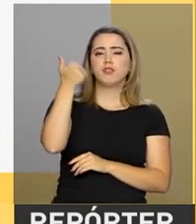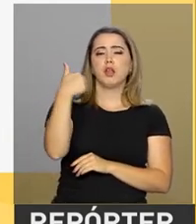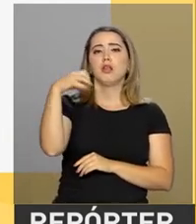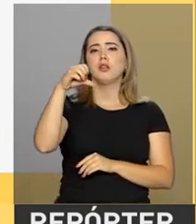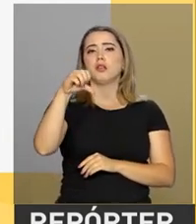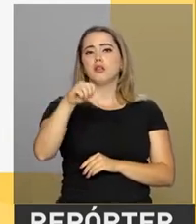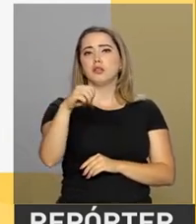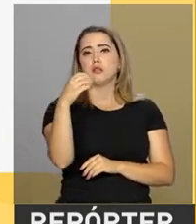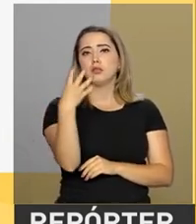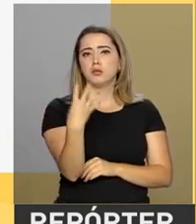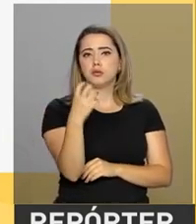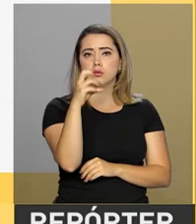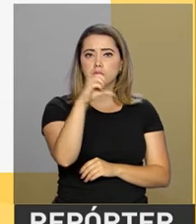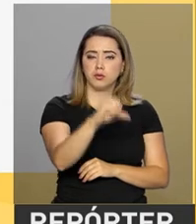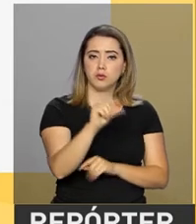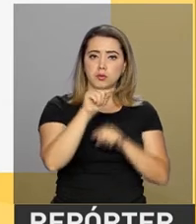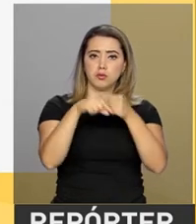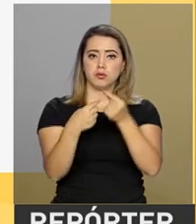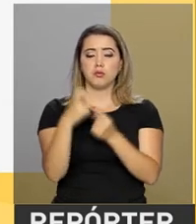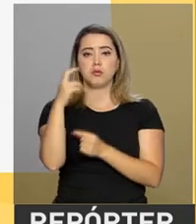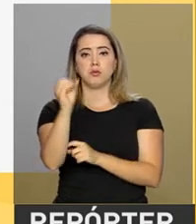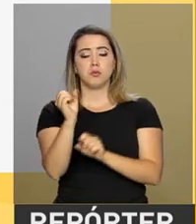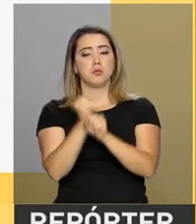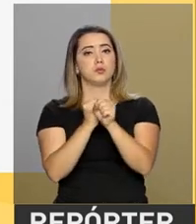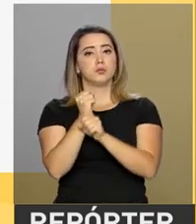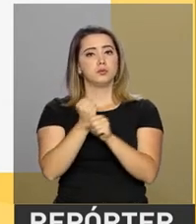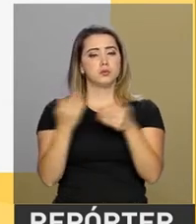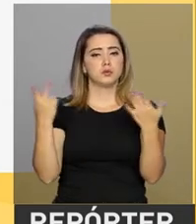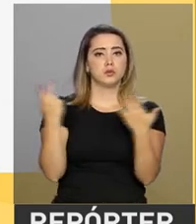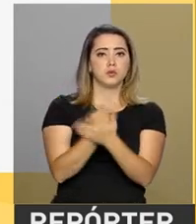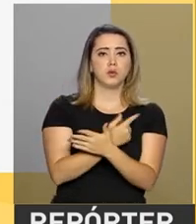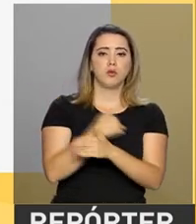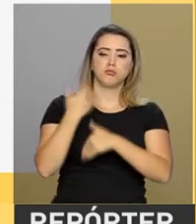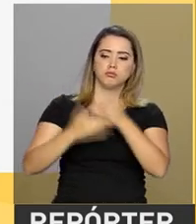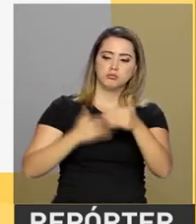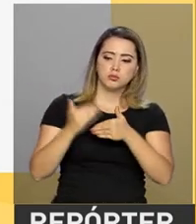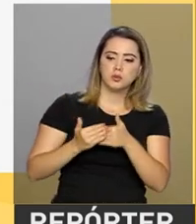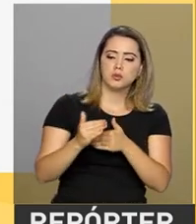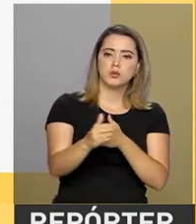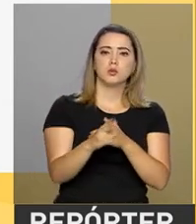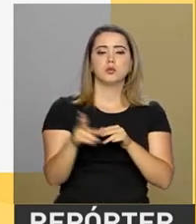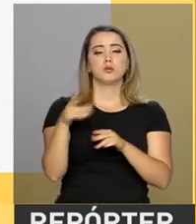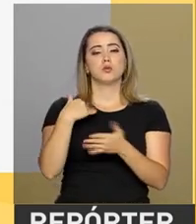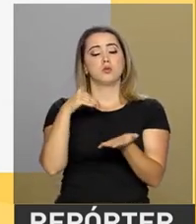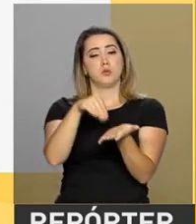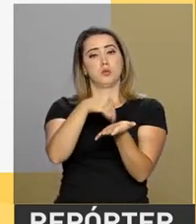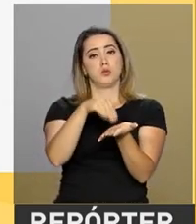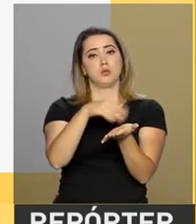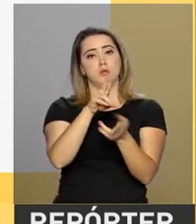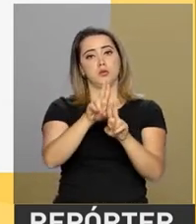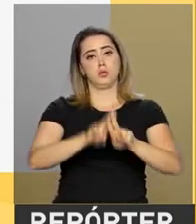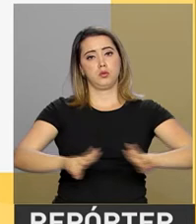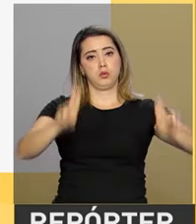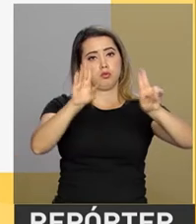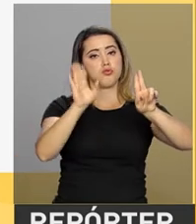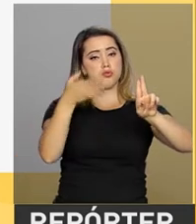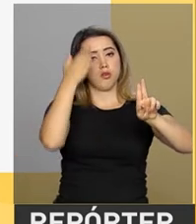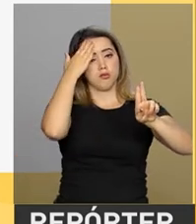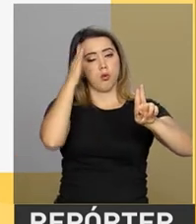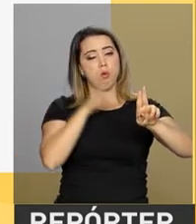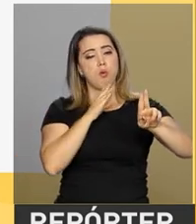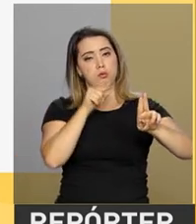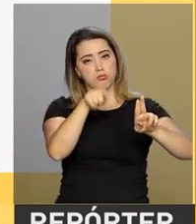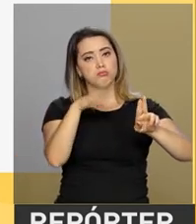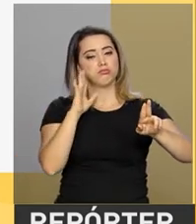1949 ea partir dos anos 50 se estabelece uma tradição e que o secretariado da onu já considera uma prática estabelecida